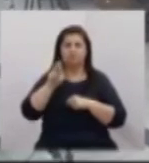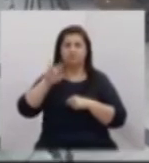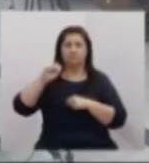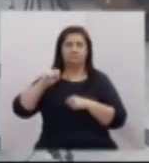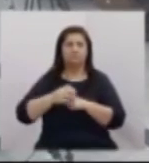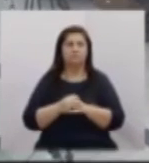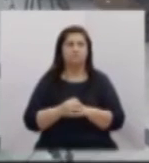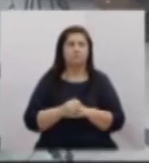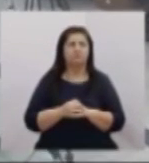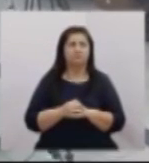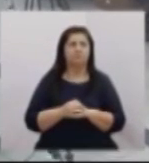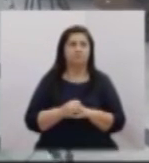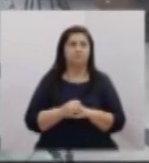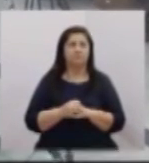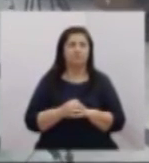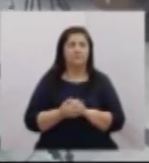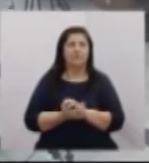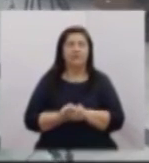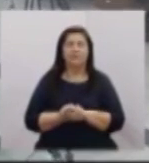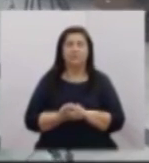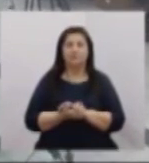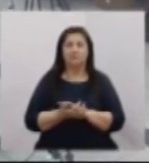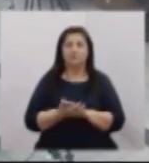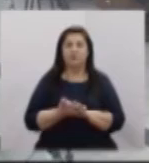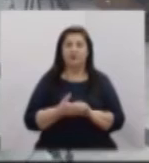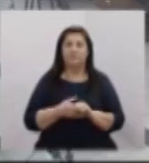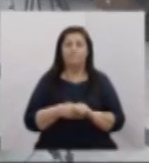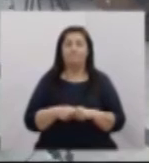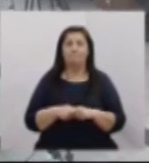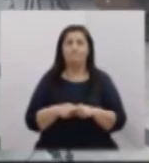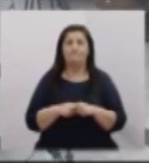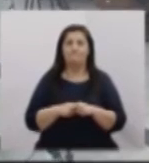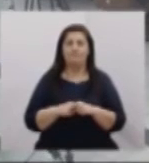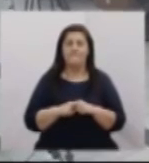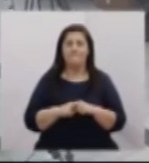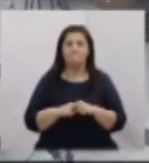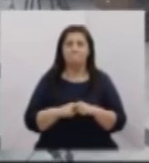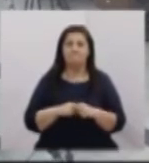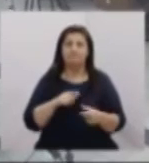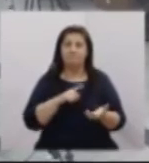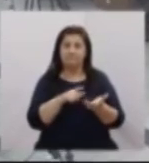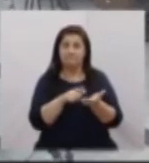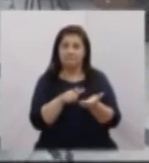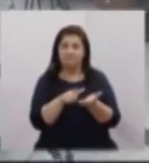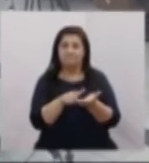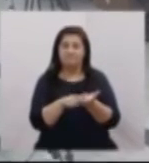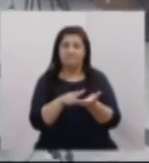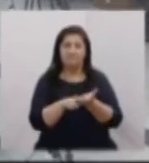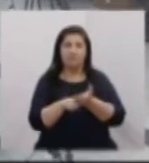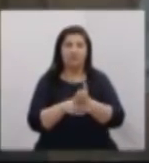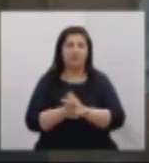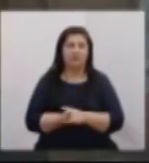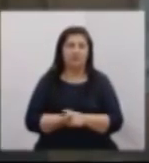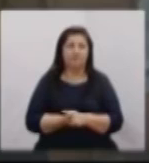esse encontro sobre a guarda, eu estou com um papel aqui que, sobre uma coisa puxa a outra, né,